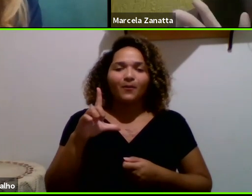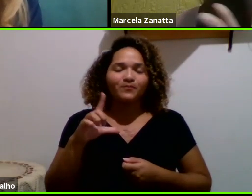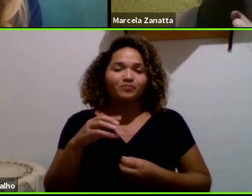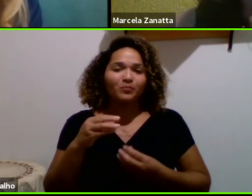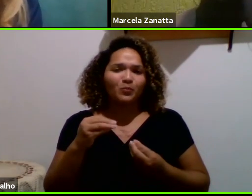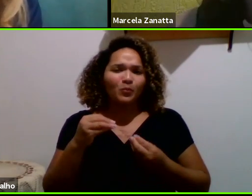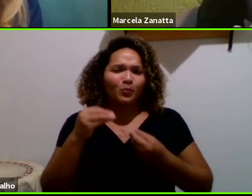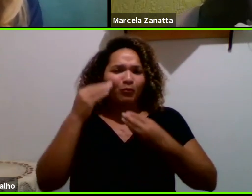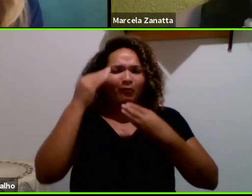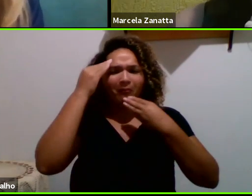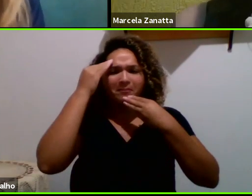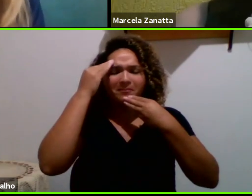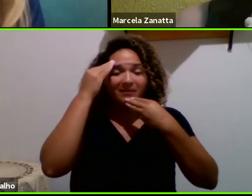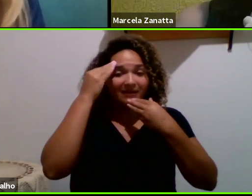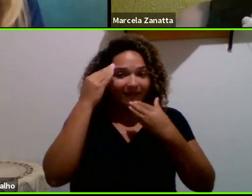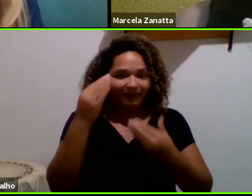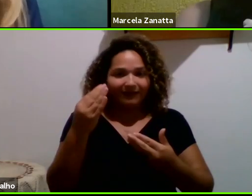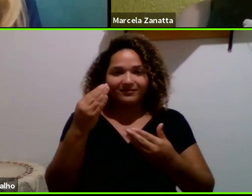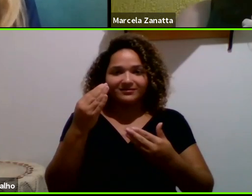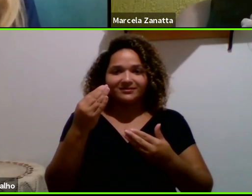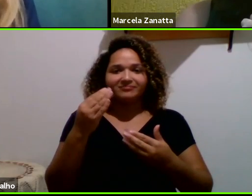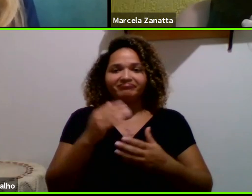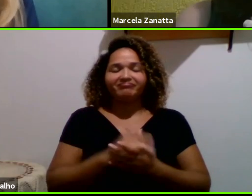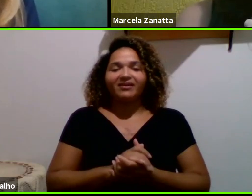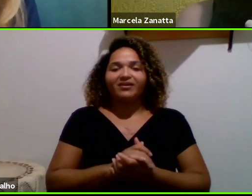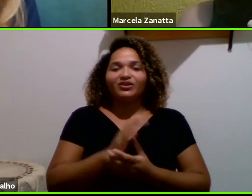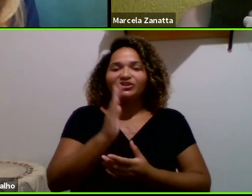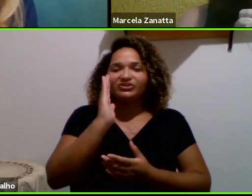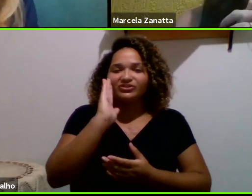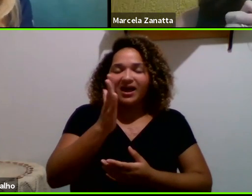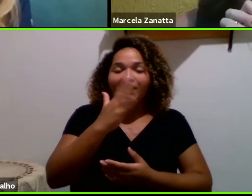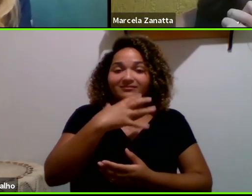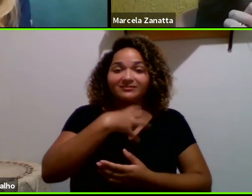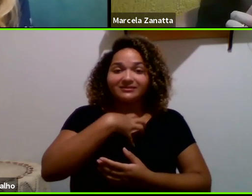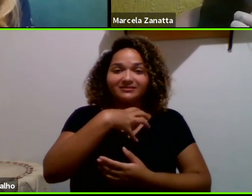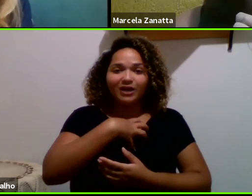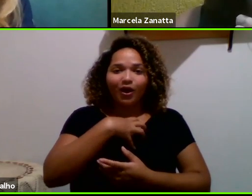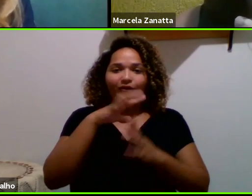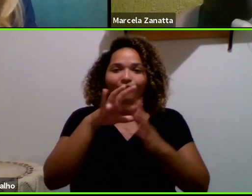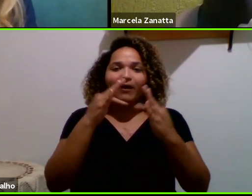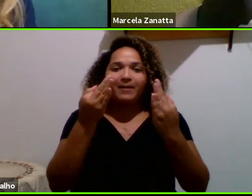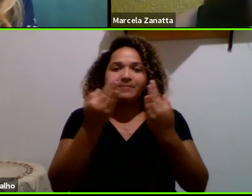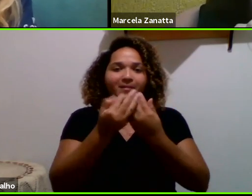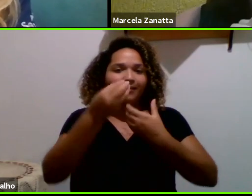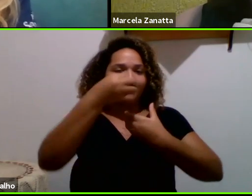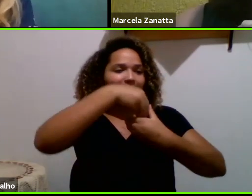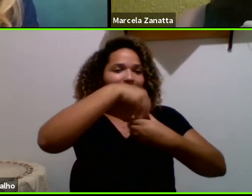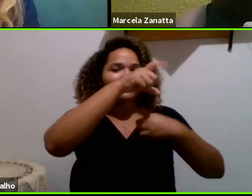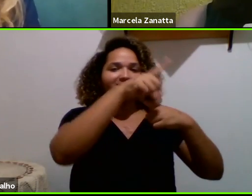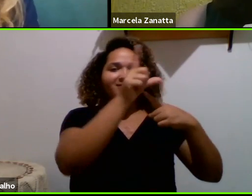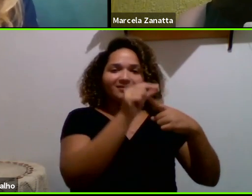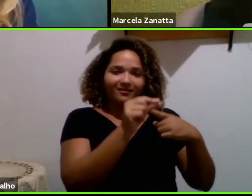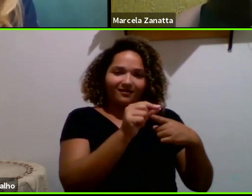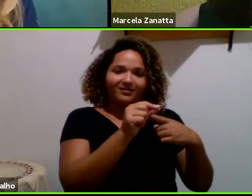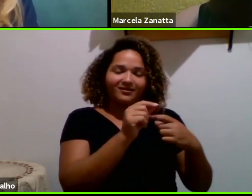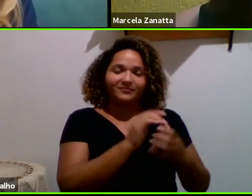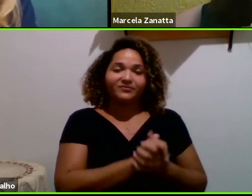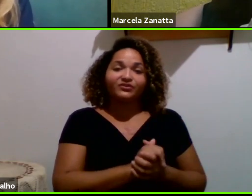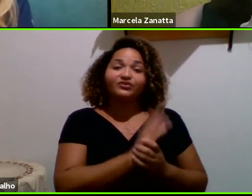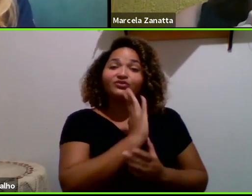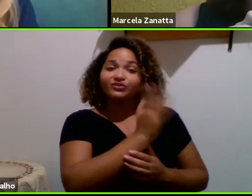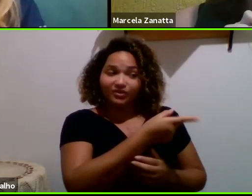parte da família Senac. Fui aluna da professora Carol lá no Centro Universitário em São Paulo, quando eu fiz a minha